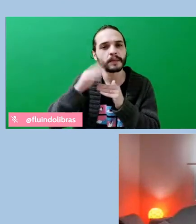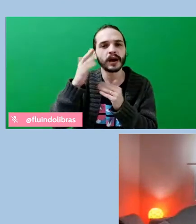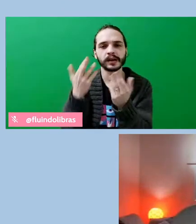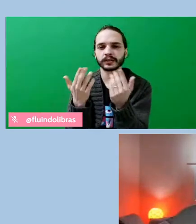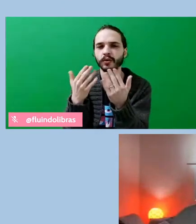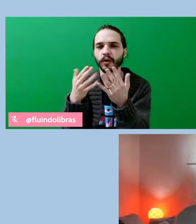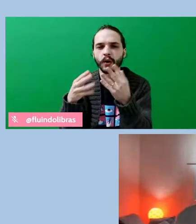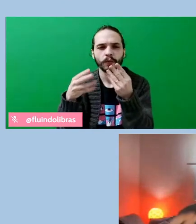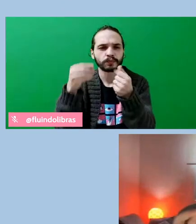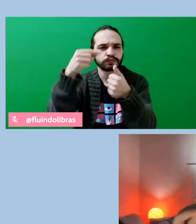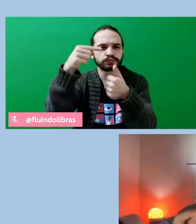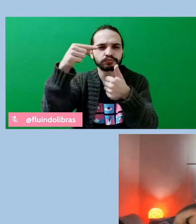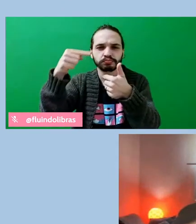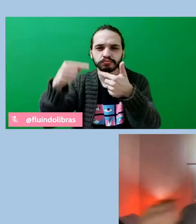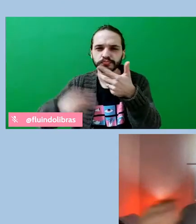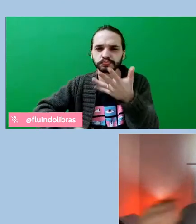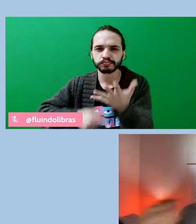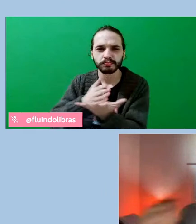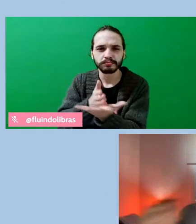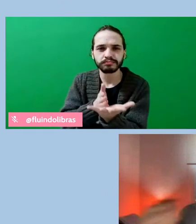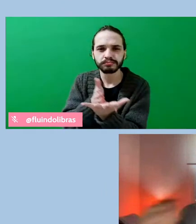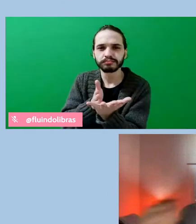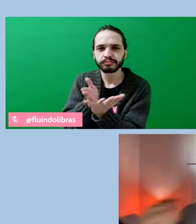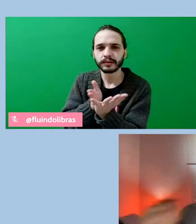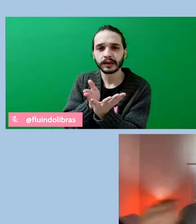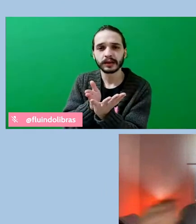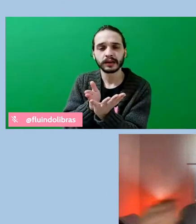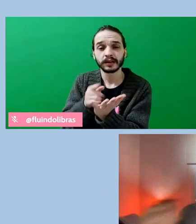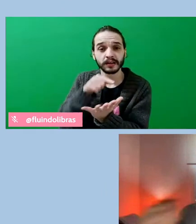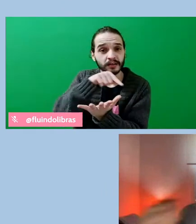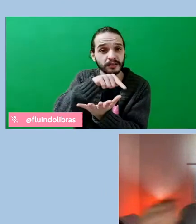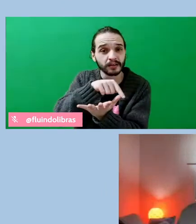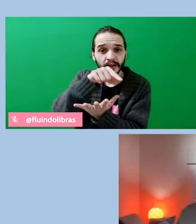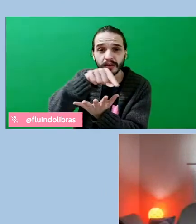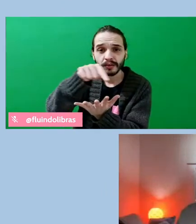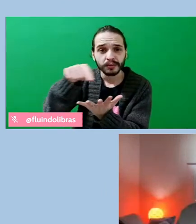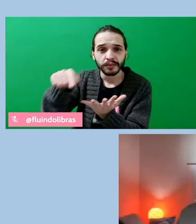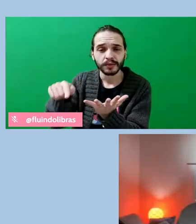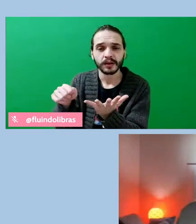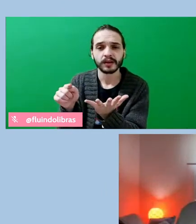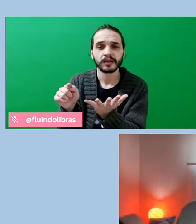de possibilidades. E nenhuma delas